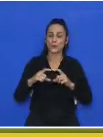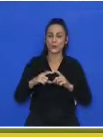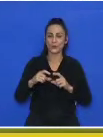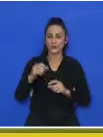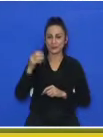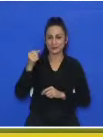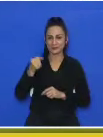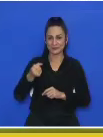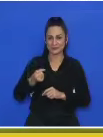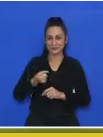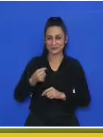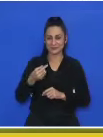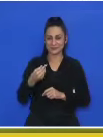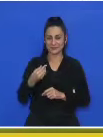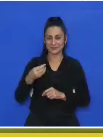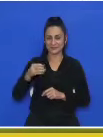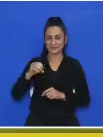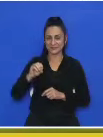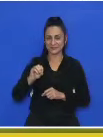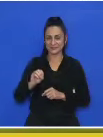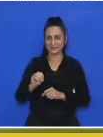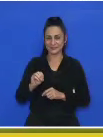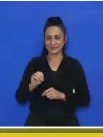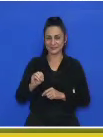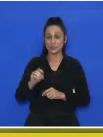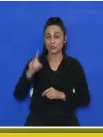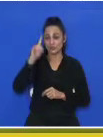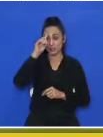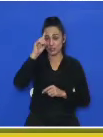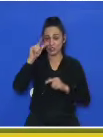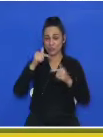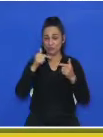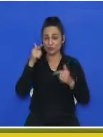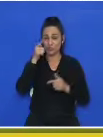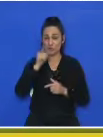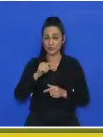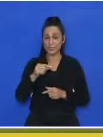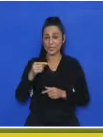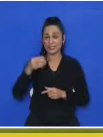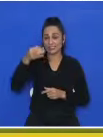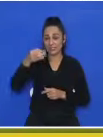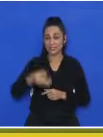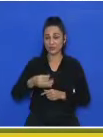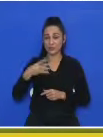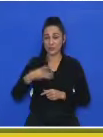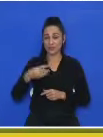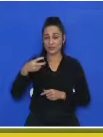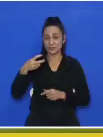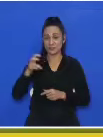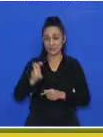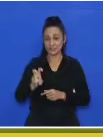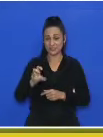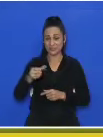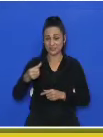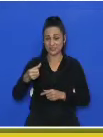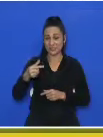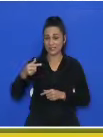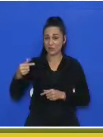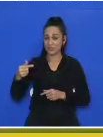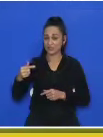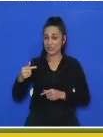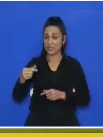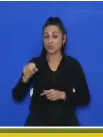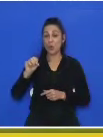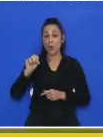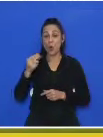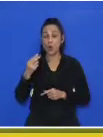10. Branca 10. No dia de sorte você ganha acertando 4, 5, 6 ou 7 números,